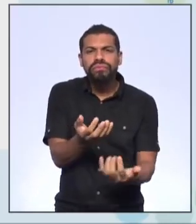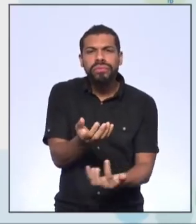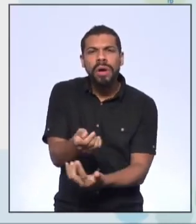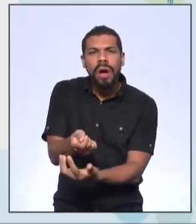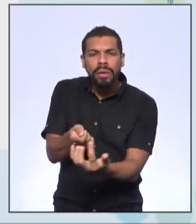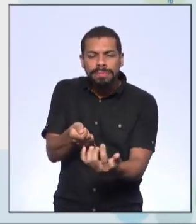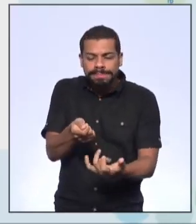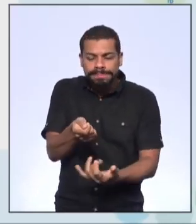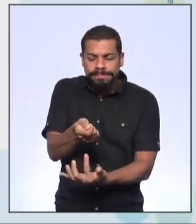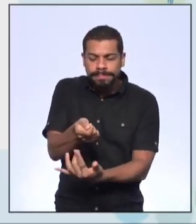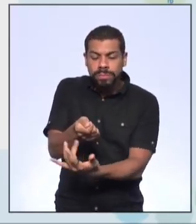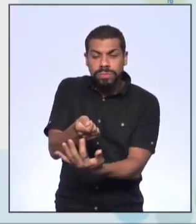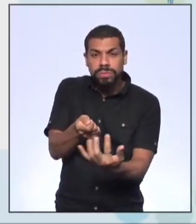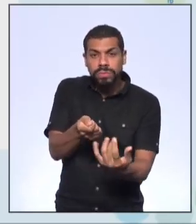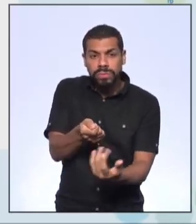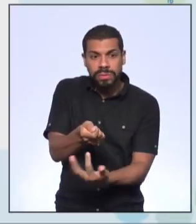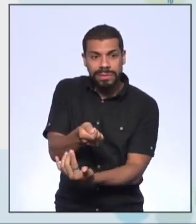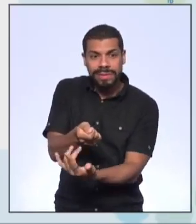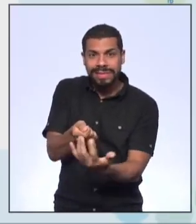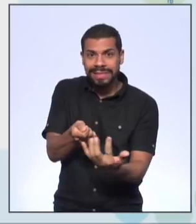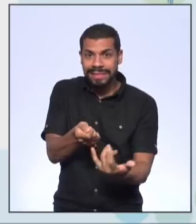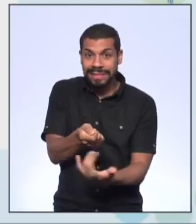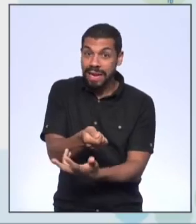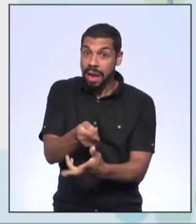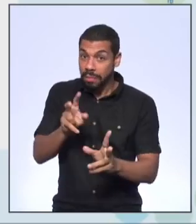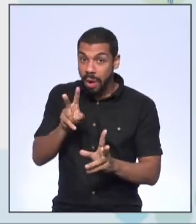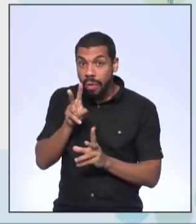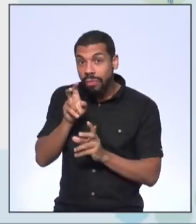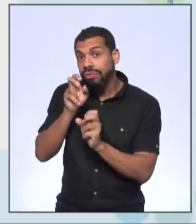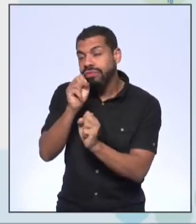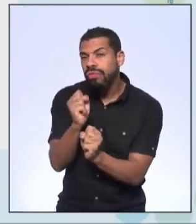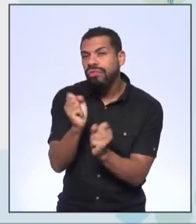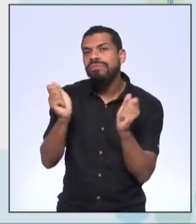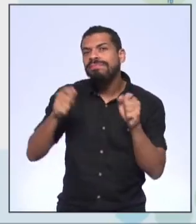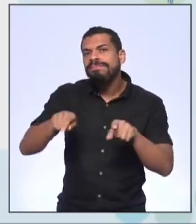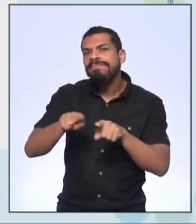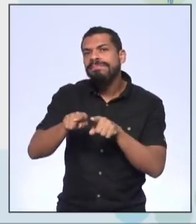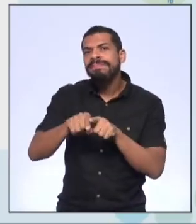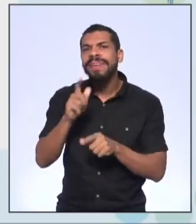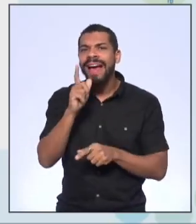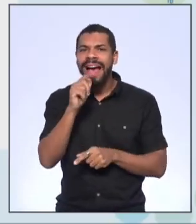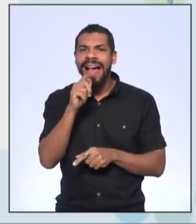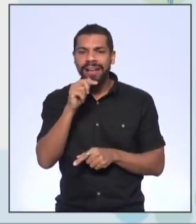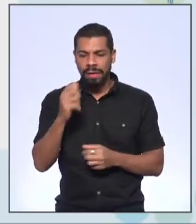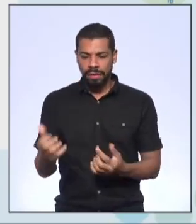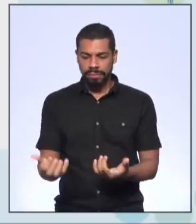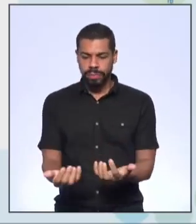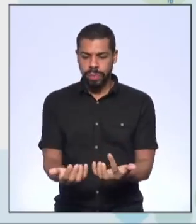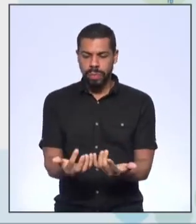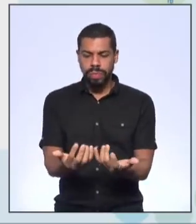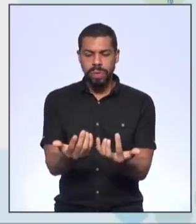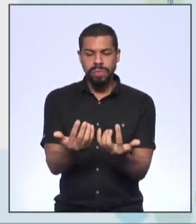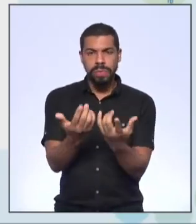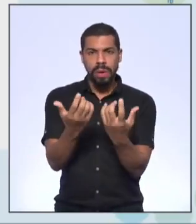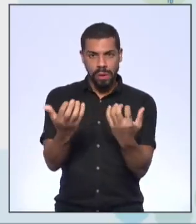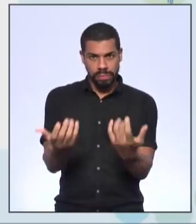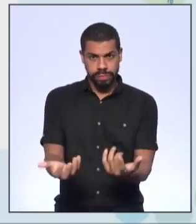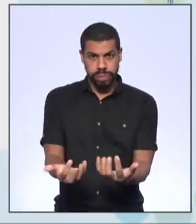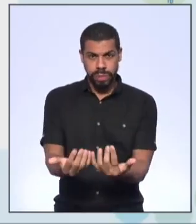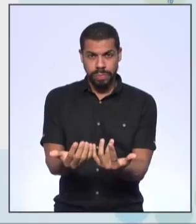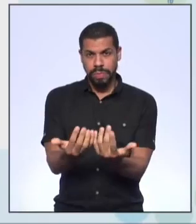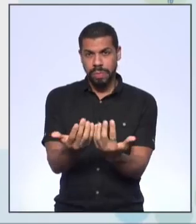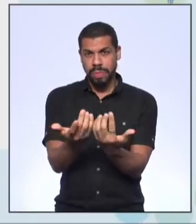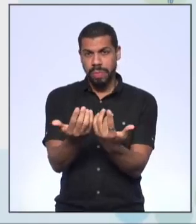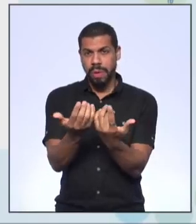Uma mudança na sua densidade, lembra? Quanto menos denso, a densidade da água quente vai acontecer o quê? Vai começar a subir em relação à superfície. Lá em